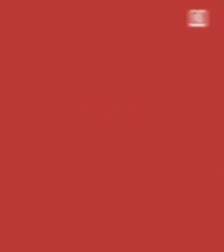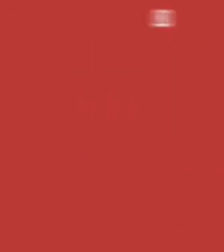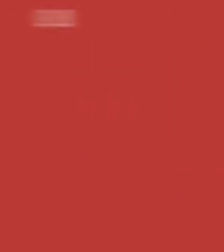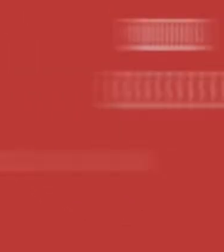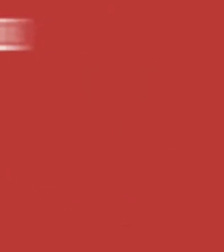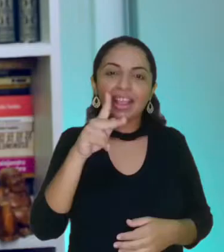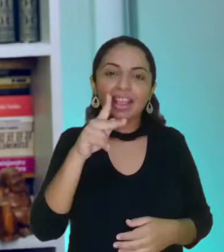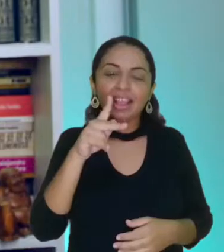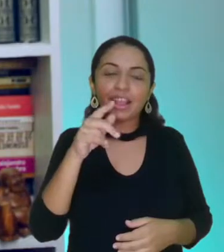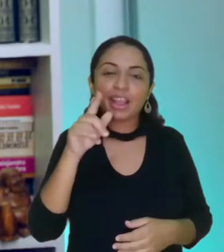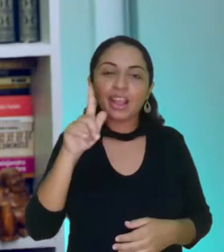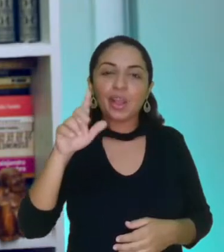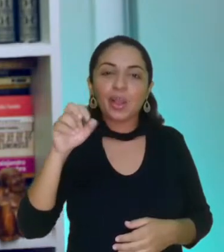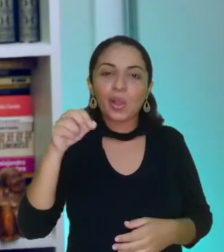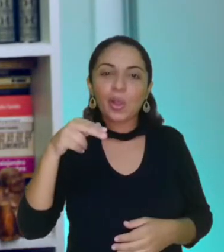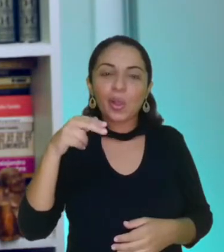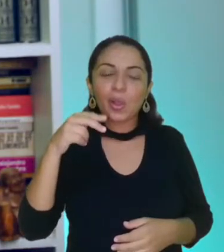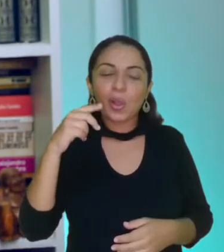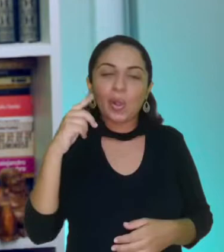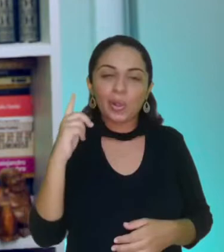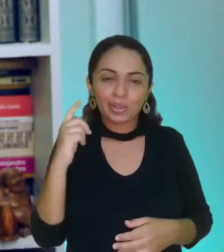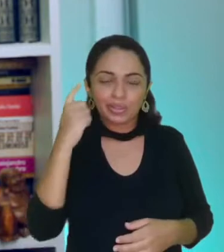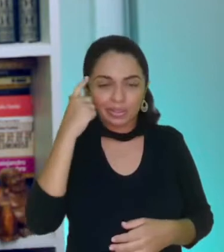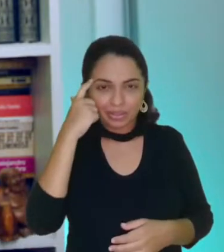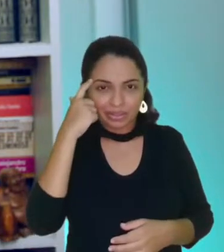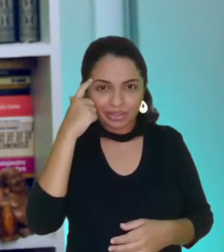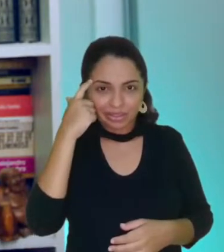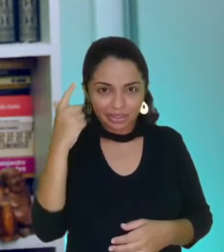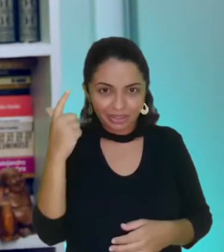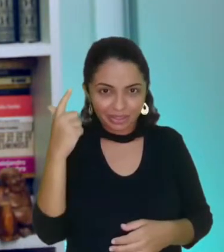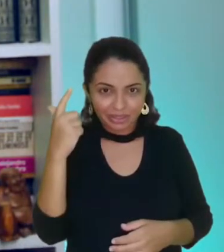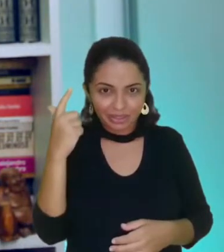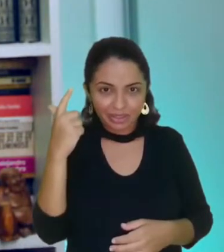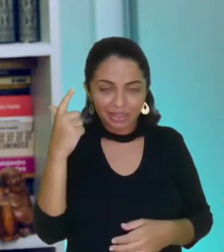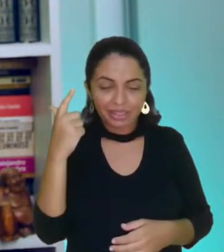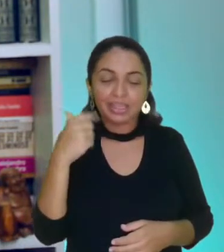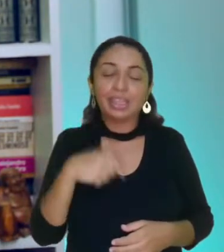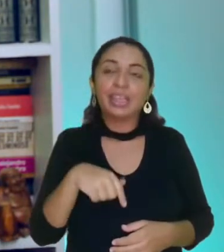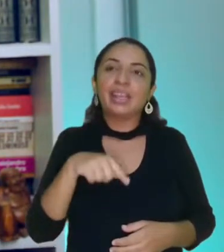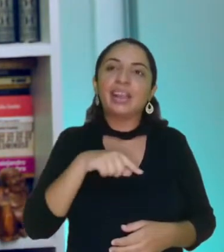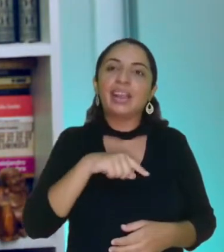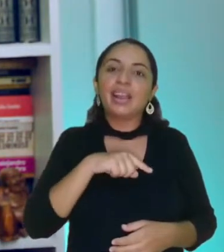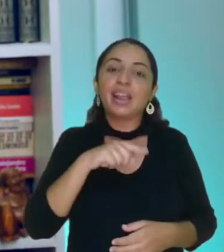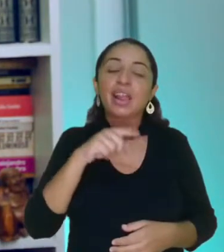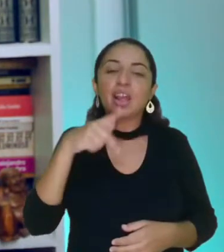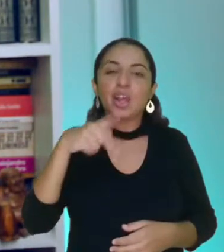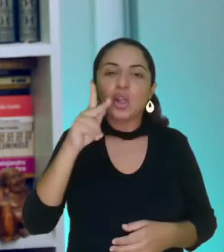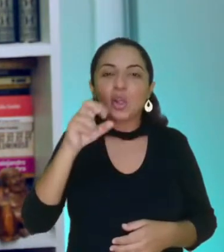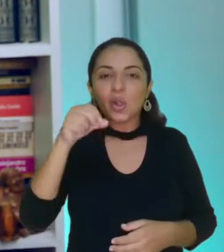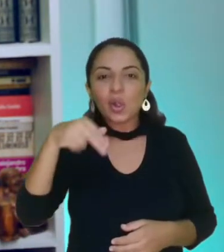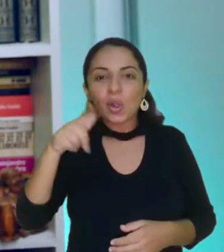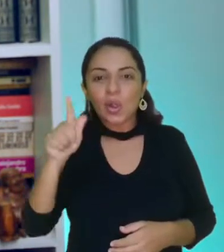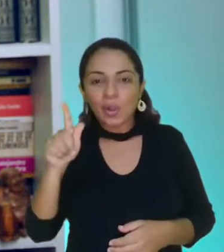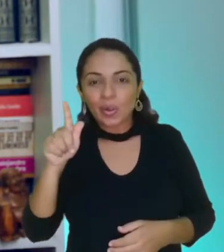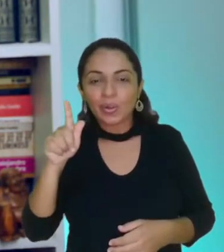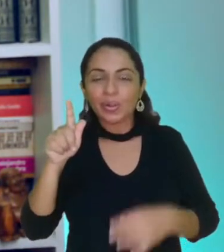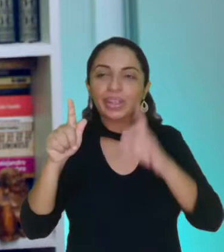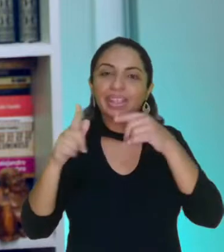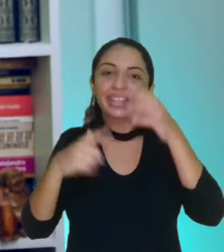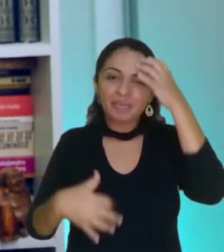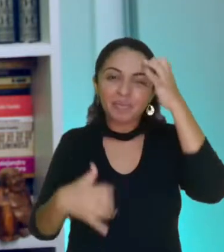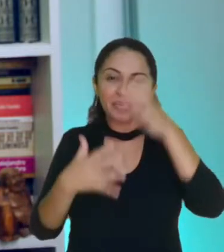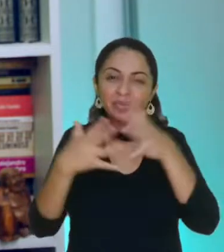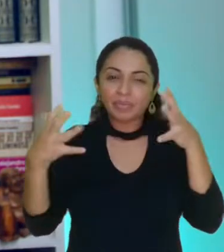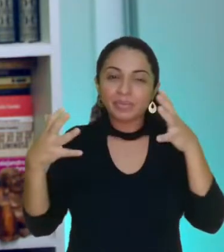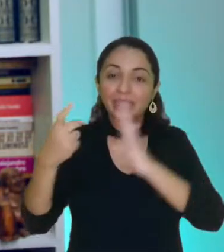1931. Ficou muito reconhecido por esse roteiro. Tem os livros mais famosos: A Lei do Chefão, A Melodia da Morte, O Anjo